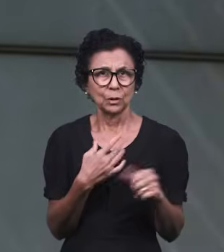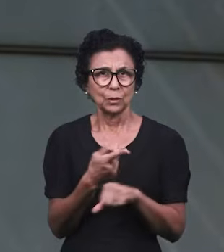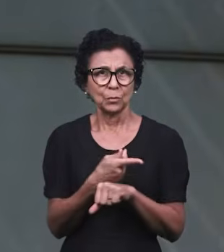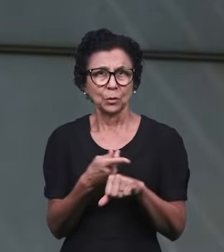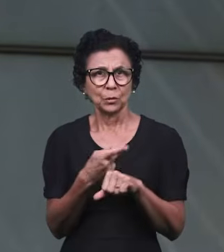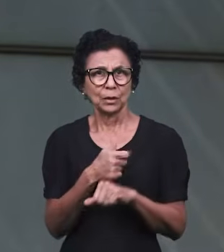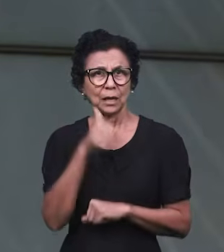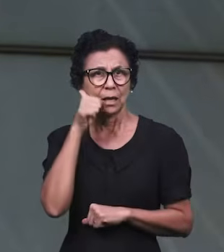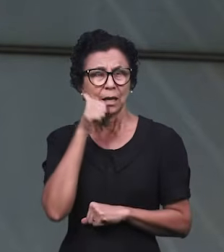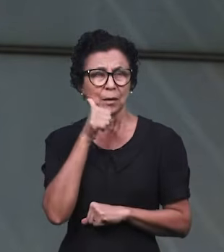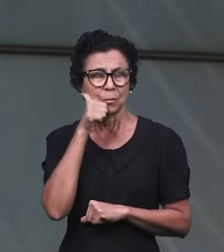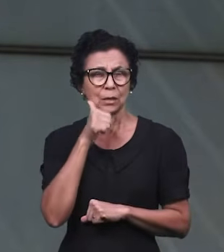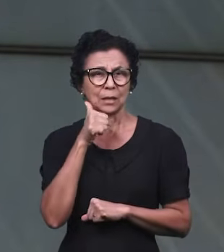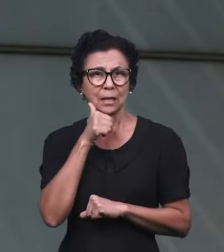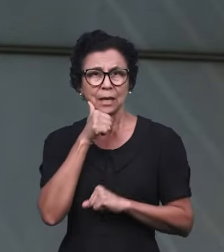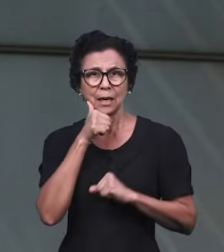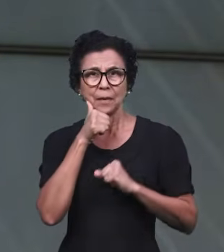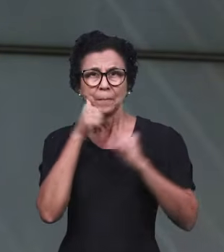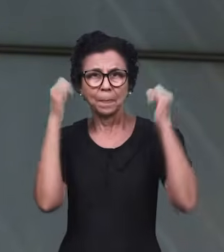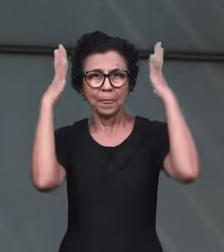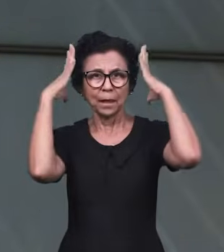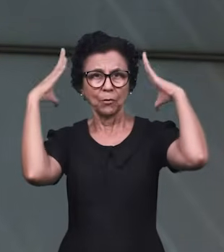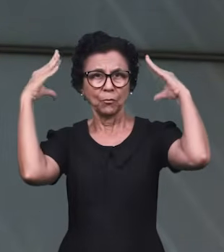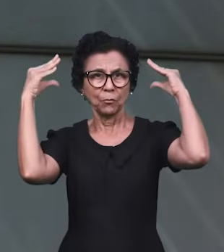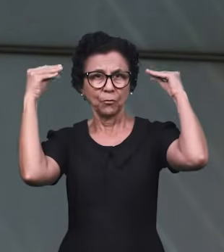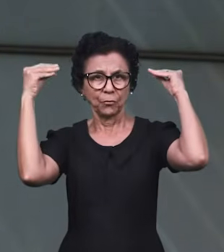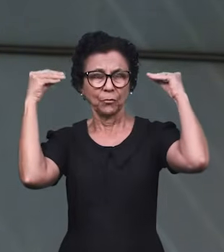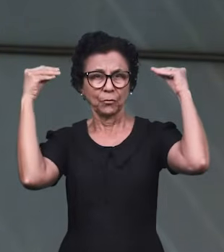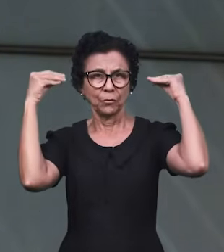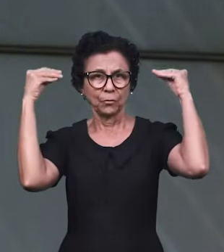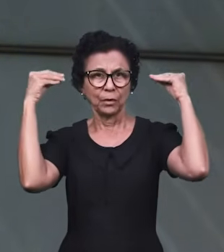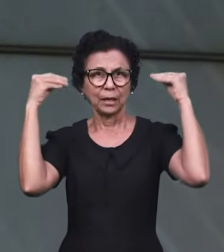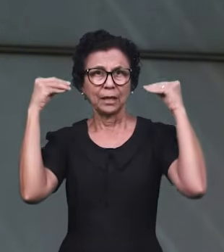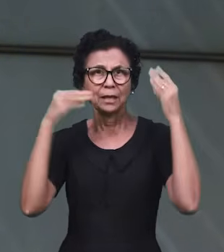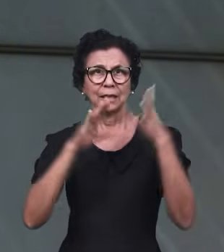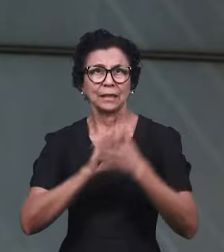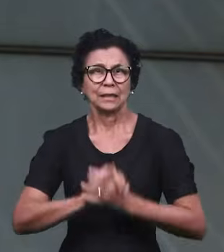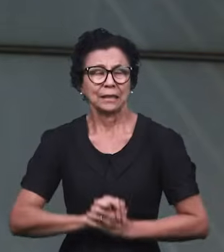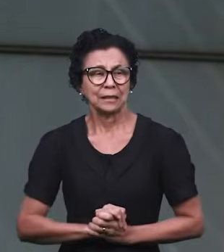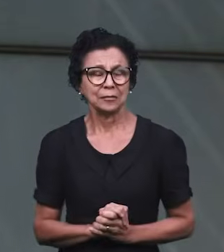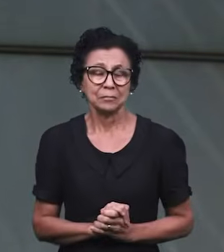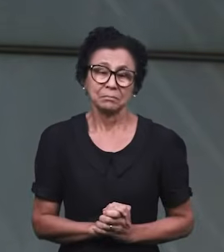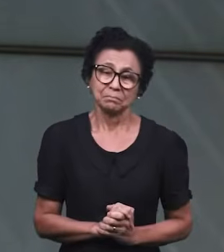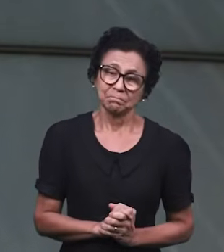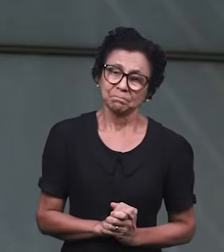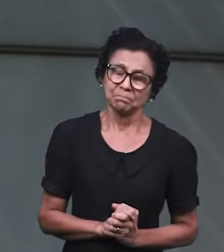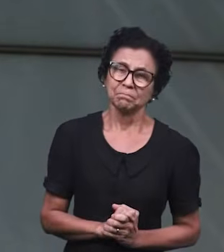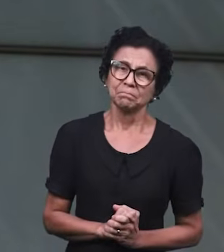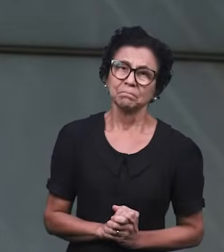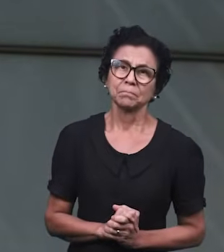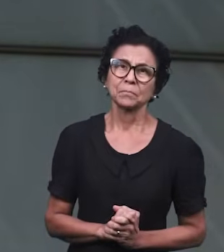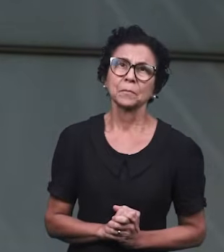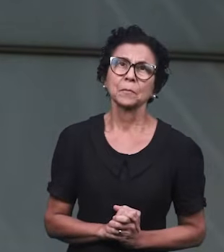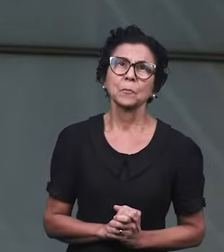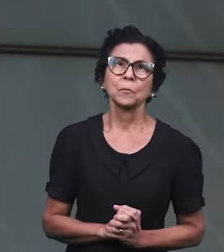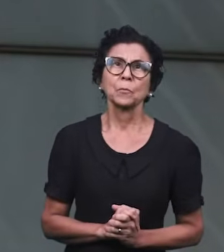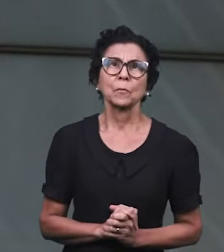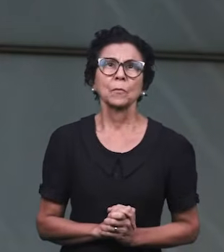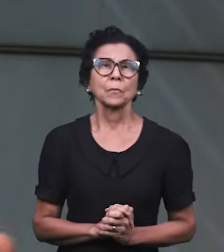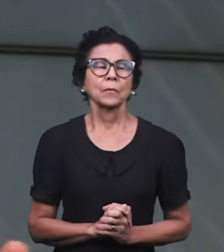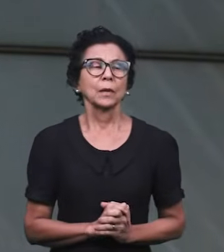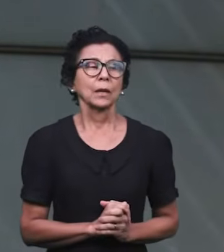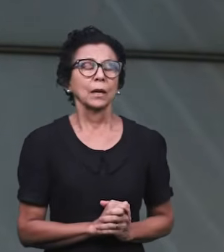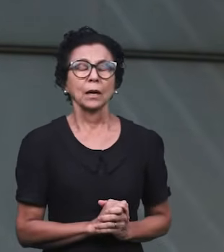da igreja, né? Que era a pessoa acessível ali, porque o primeiro, que era o diácono, não deu certo. Eu procurei a freira, ela falou assim,